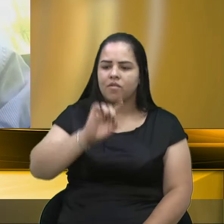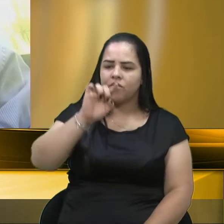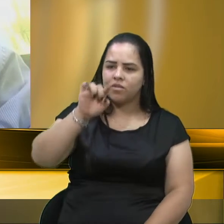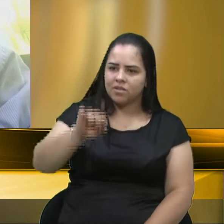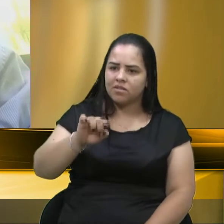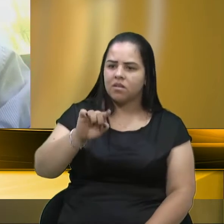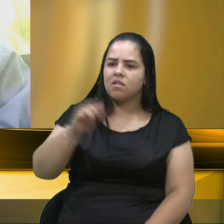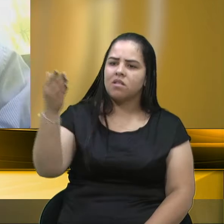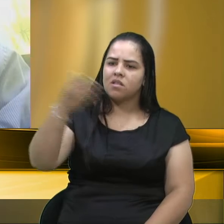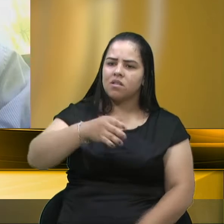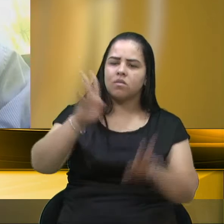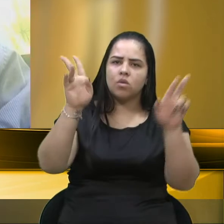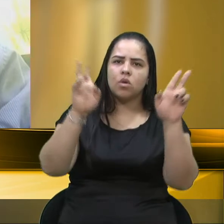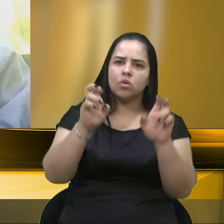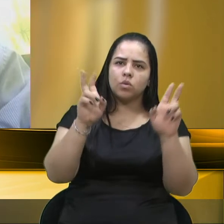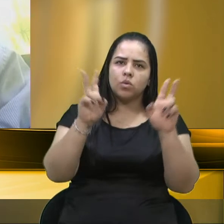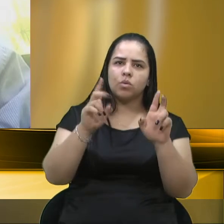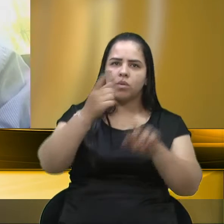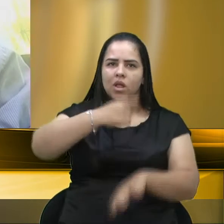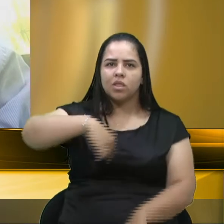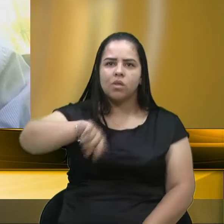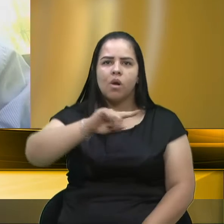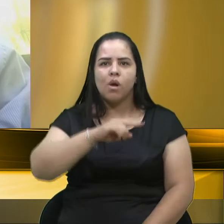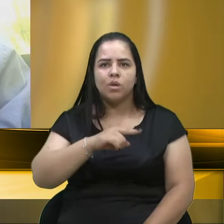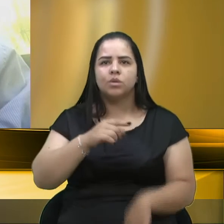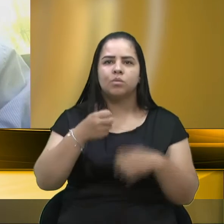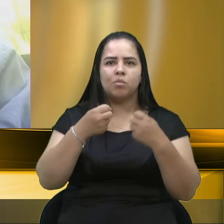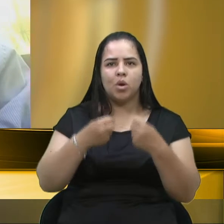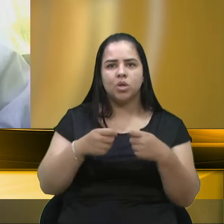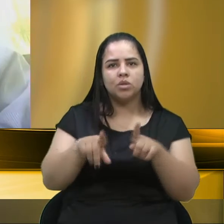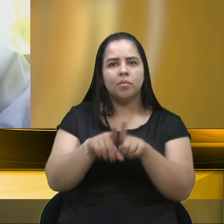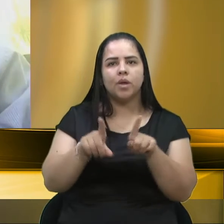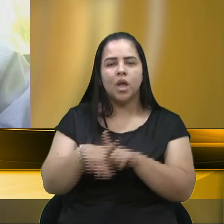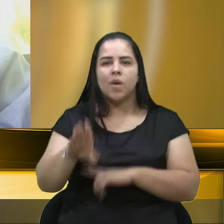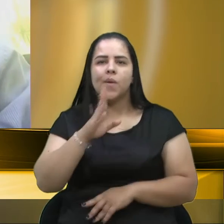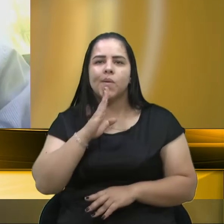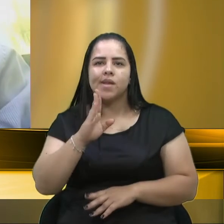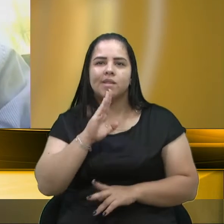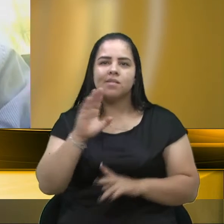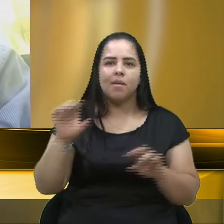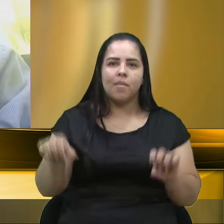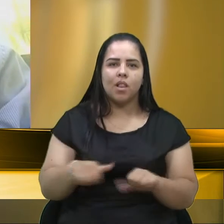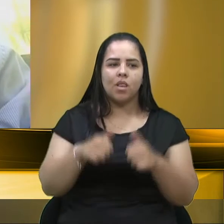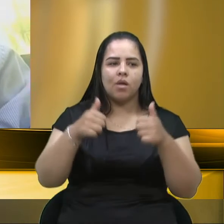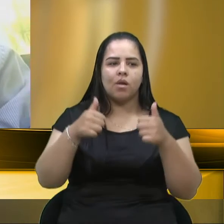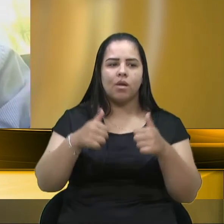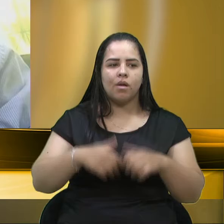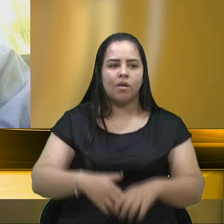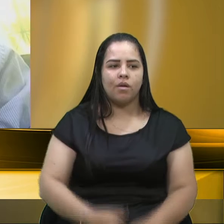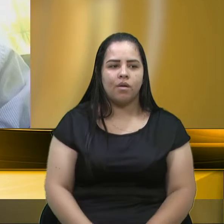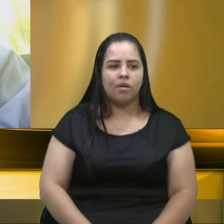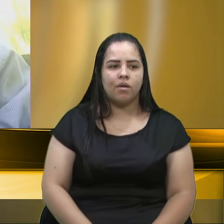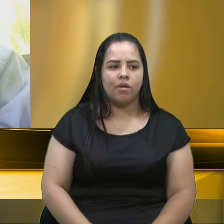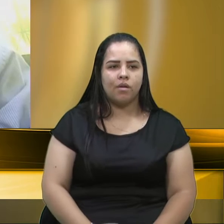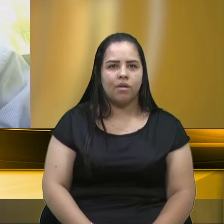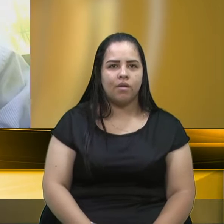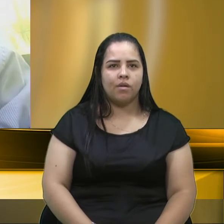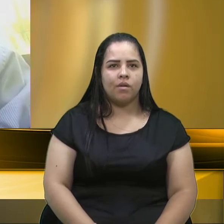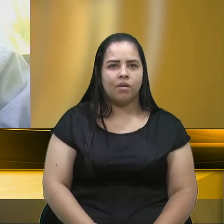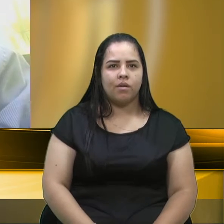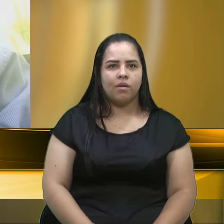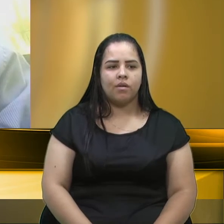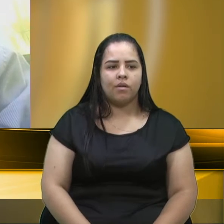tema, para que a gente também possa conhecer mais e ajudar mais